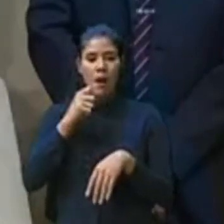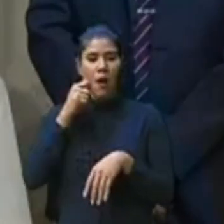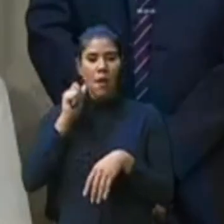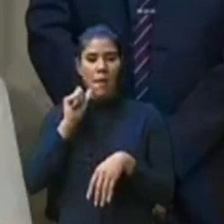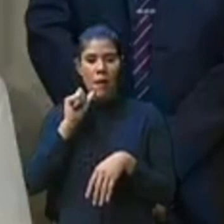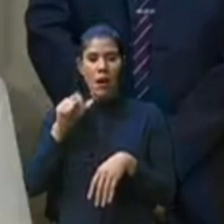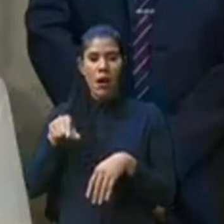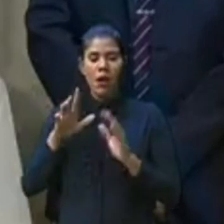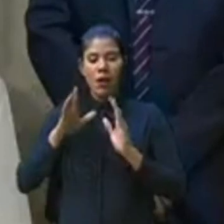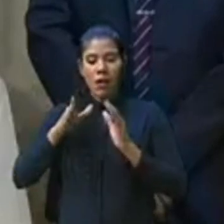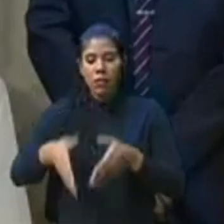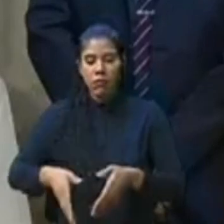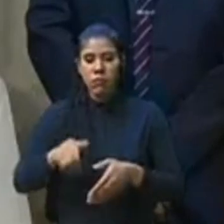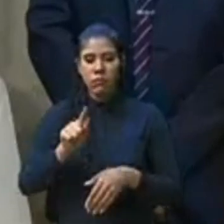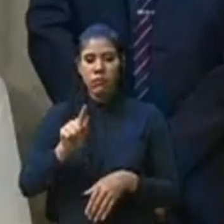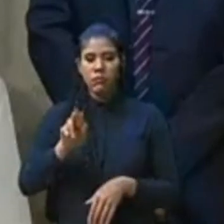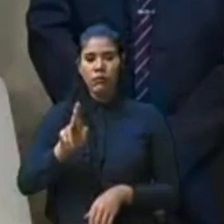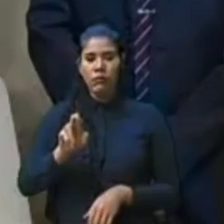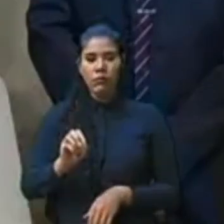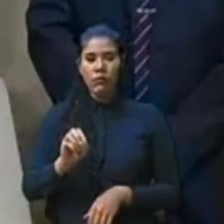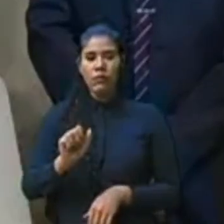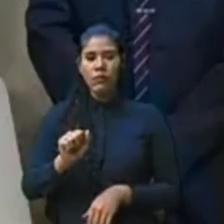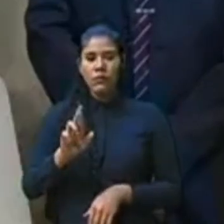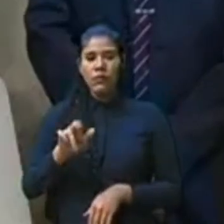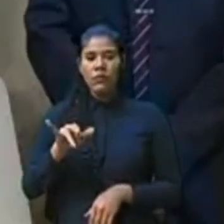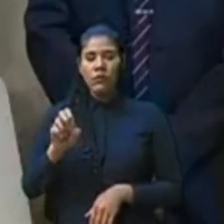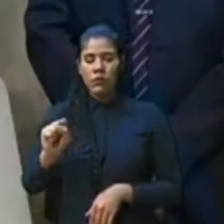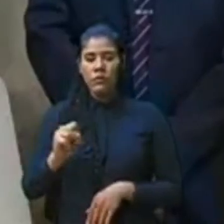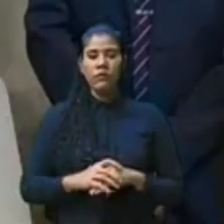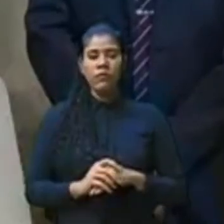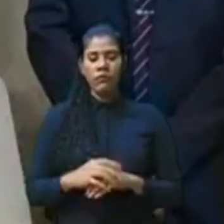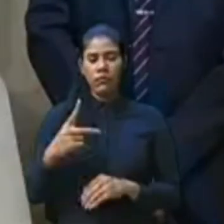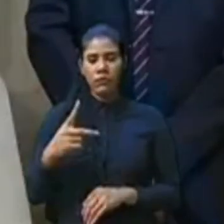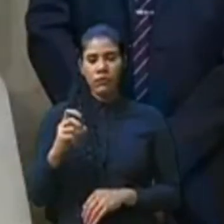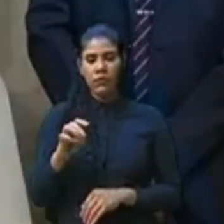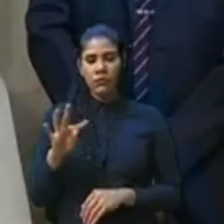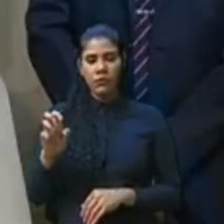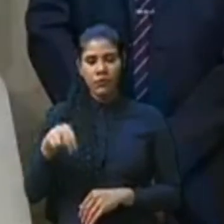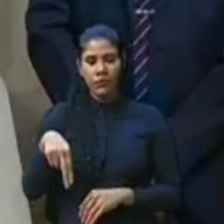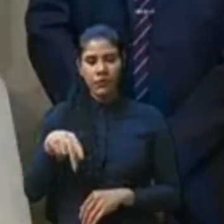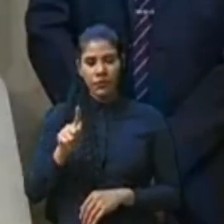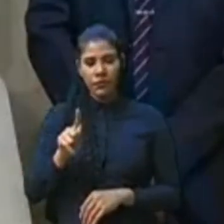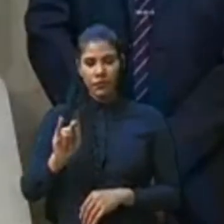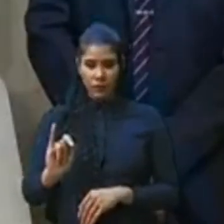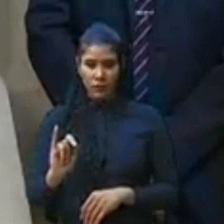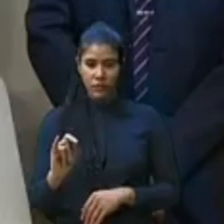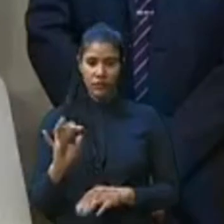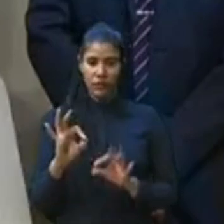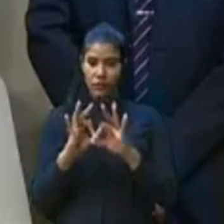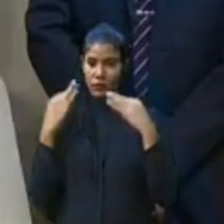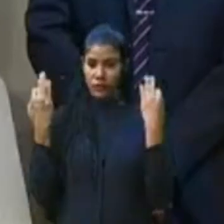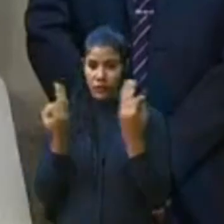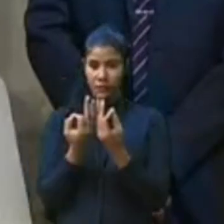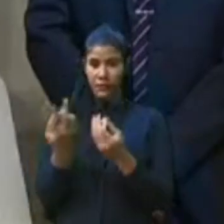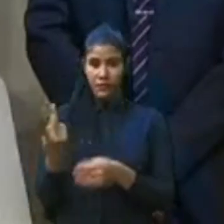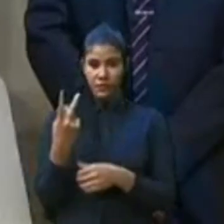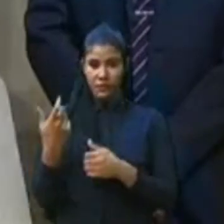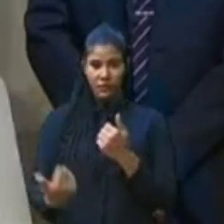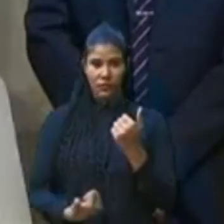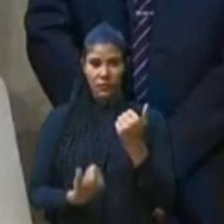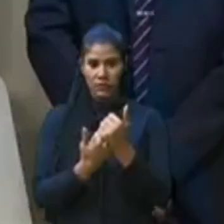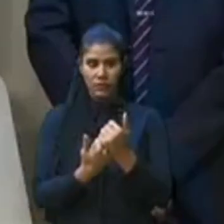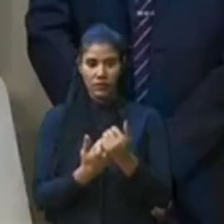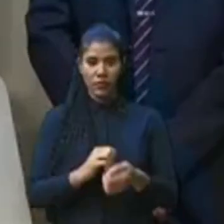querida Gruaíras. Fui votado lá na Potengi, através de duas famílias, que todas duas, pelos dois lados, chegaram à